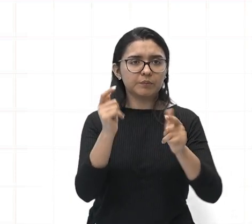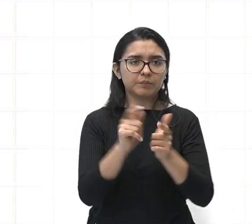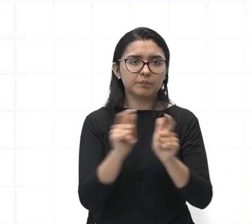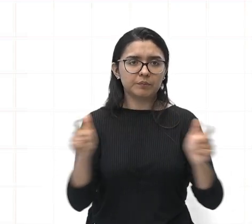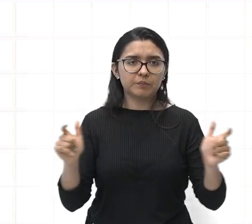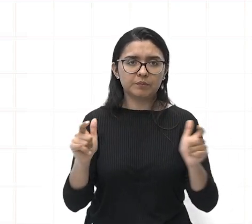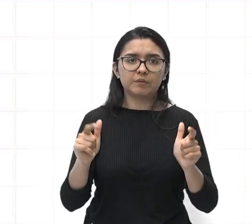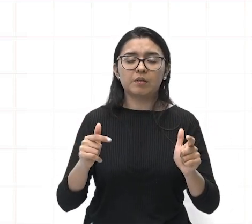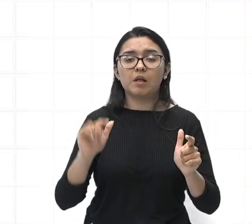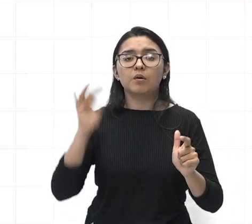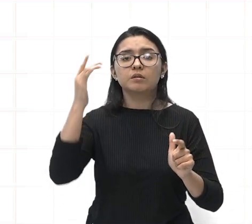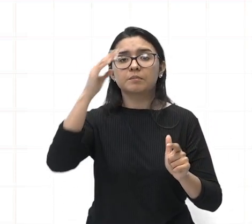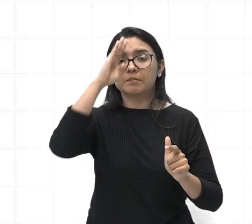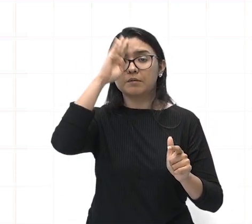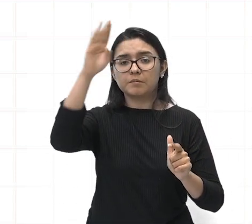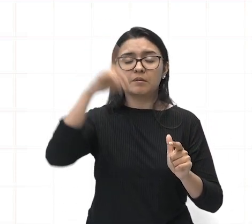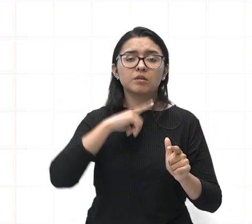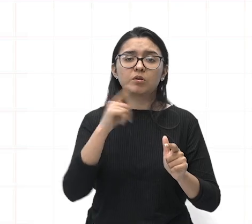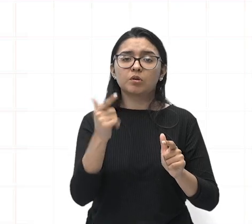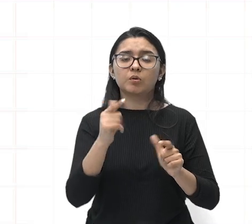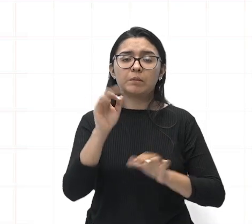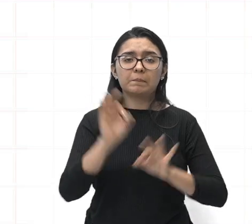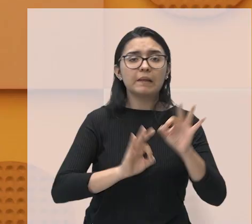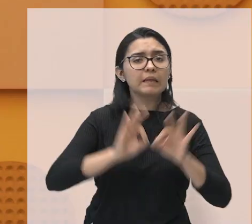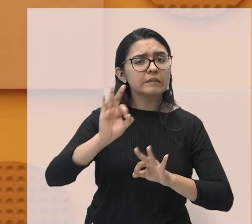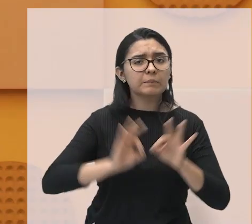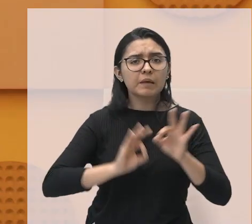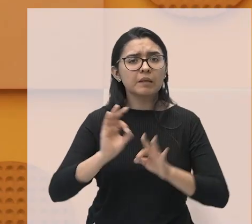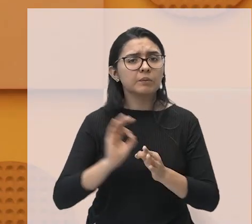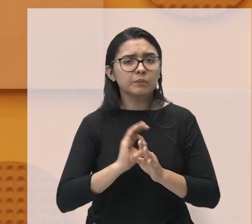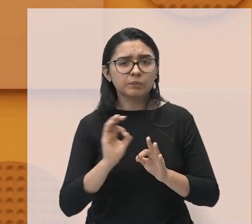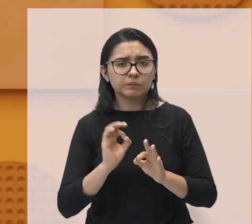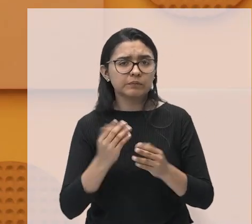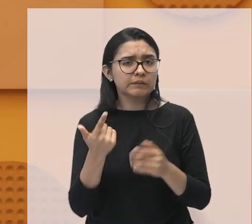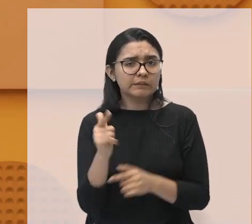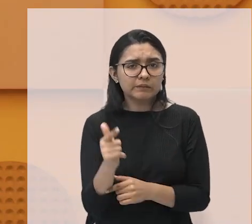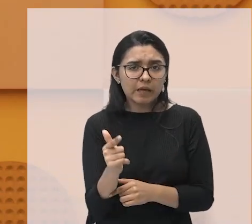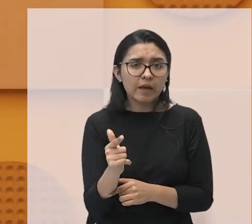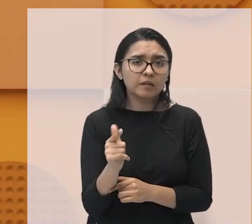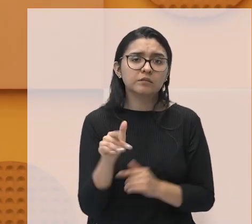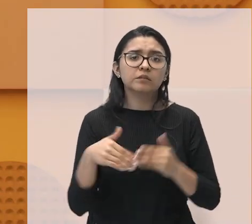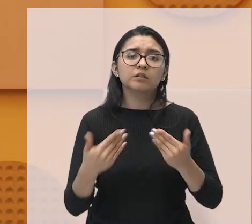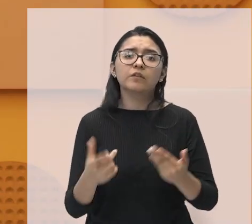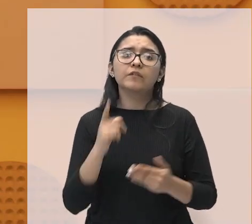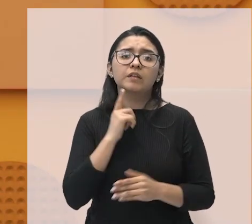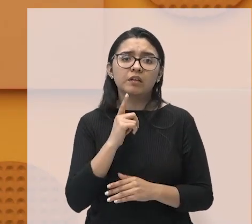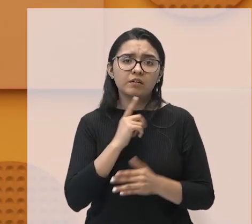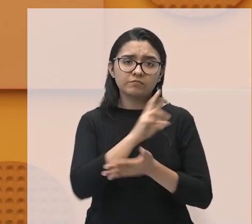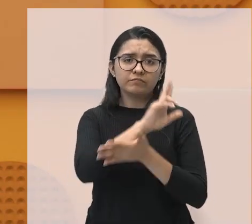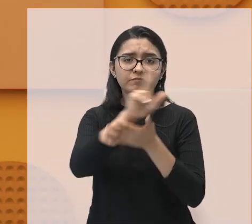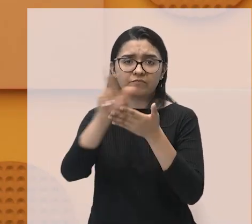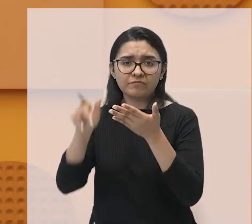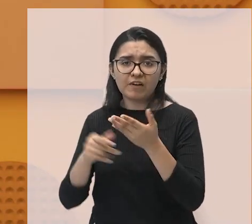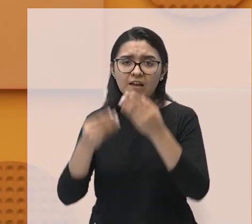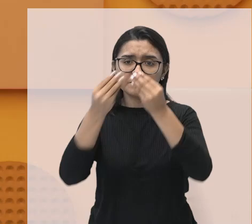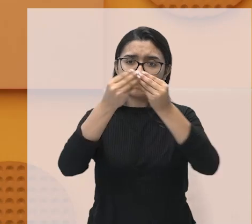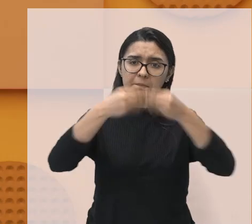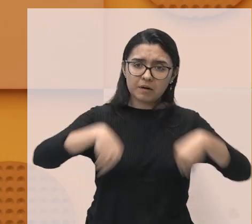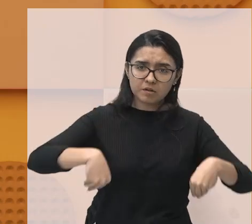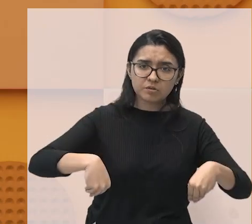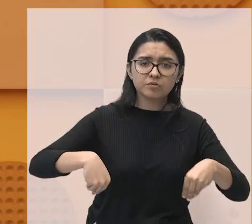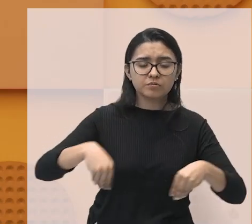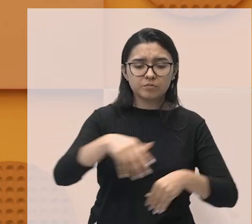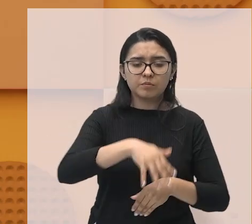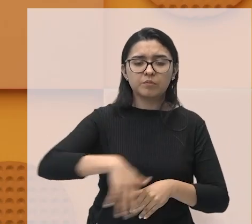ela ocorre principalmente sem nenhum planejamento, de forma desordenada, ela vem trazendo ali esses